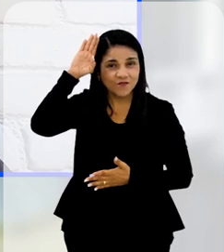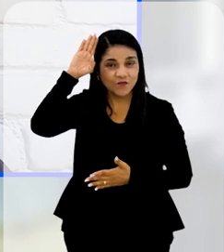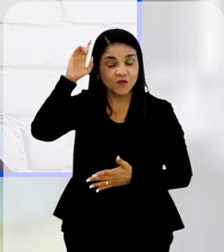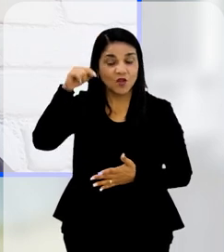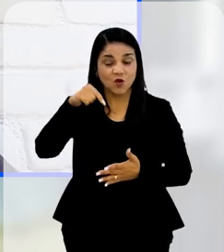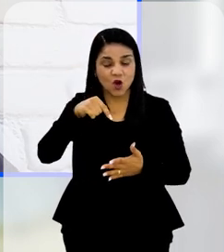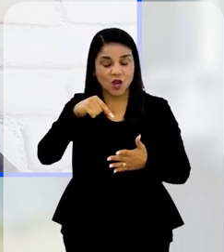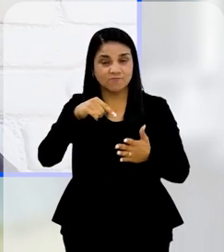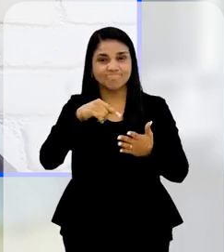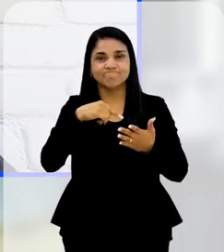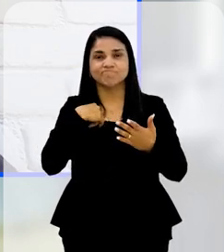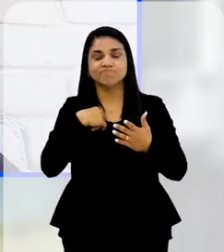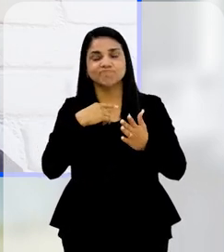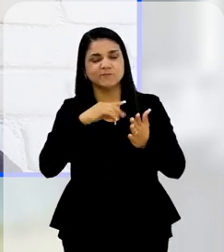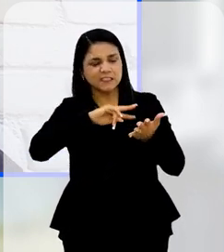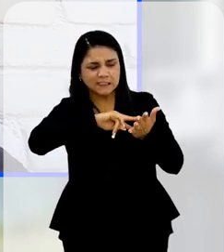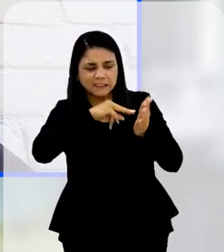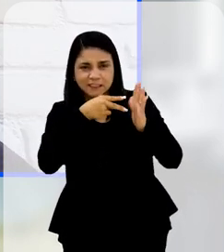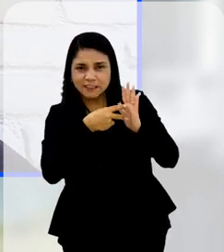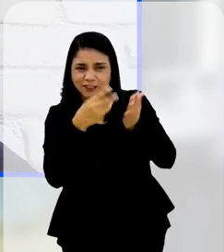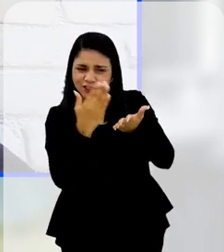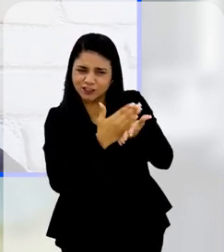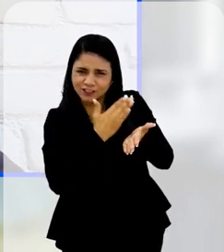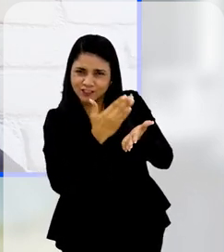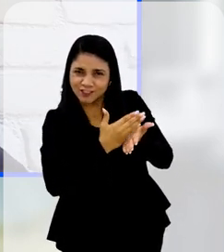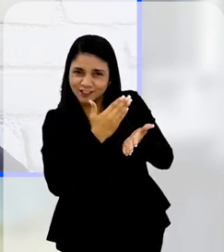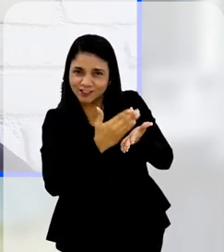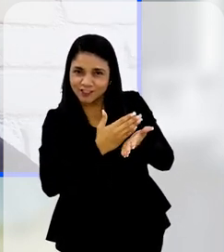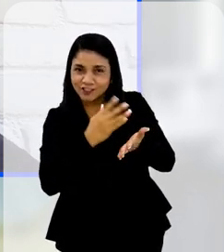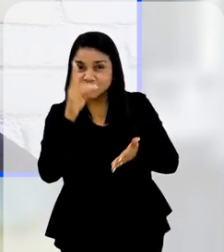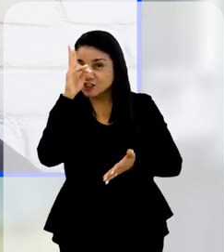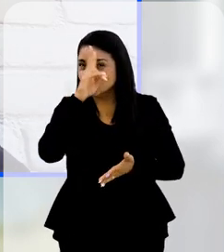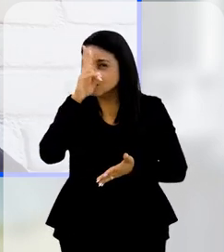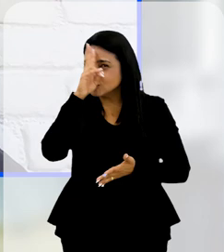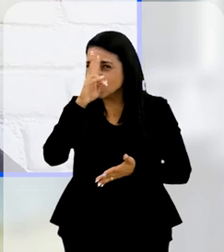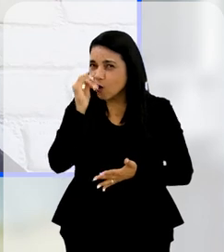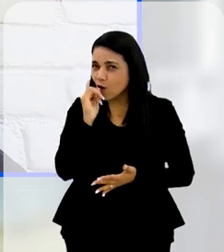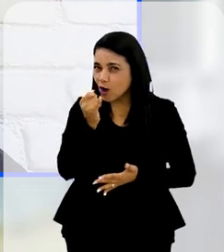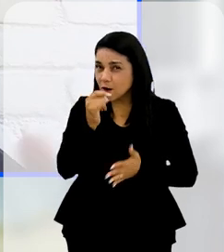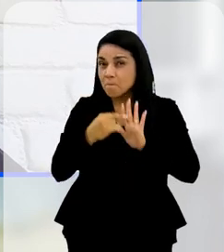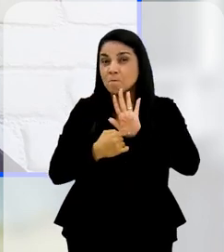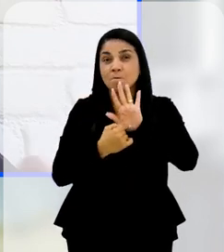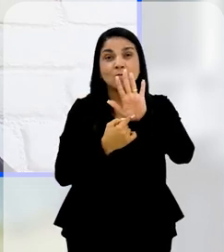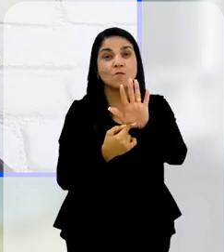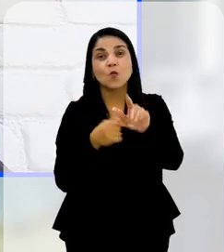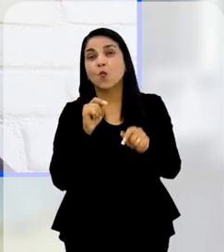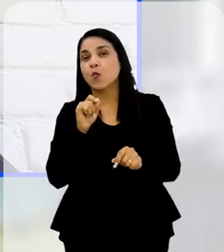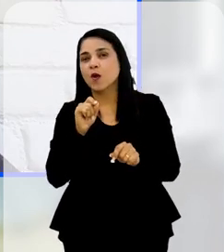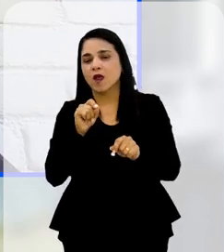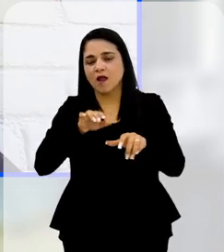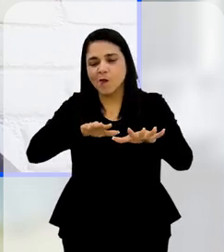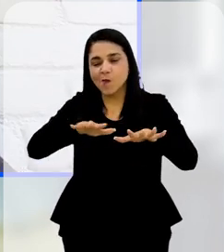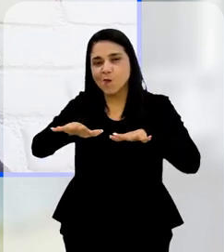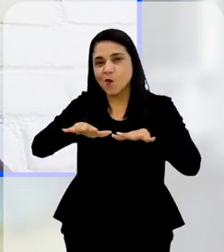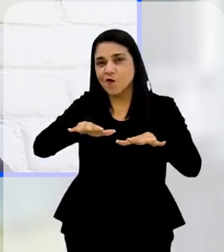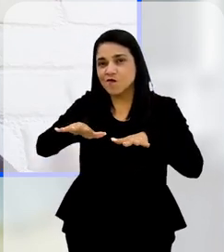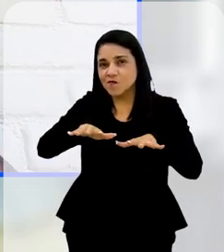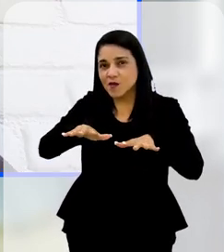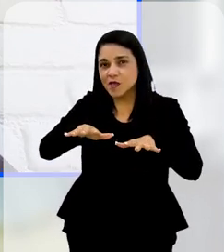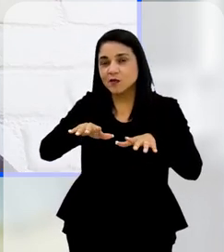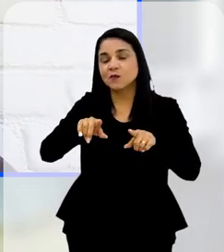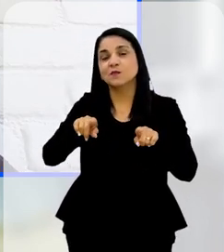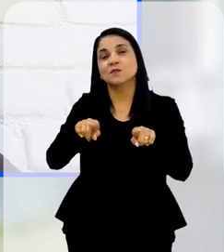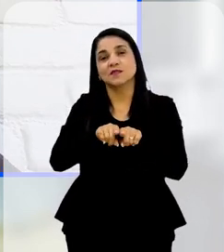procura mostrar não só o movimento em si, mas também seus bastidores, suas dificuldades,